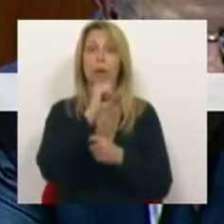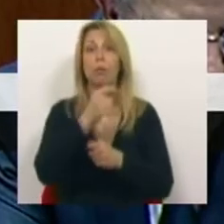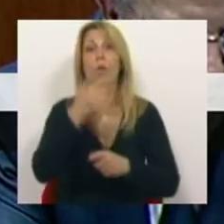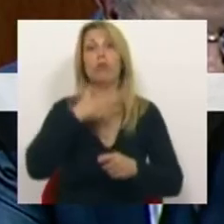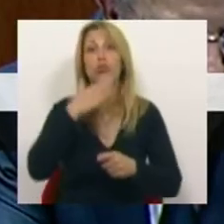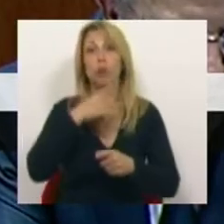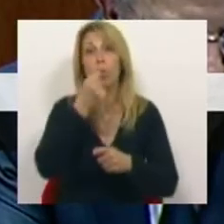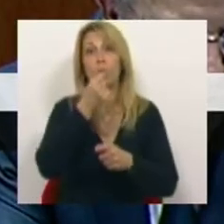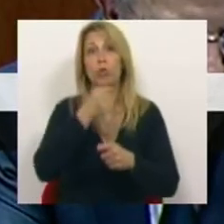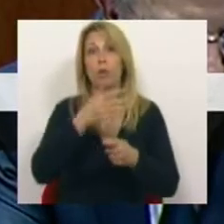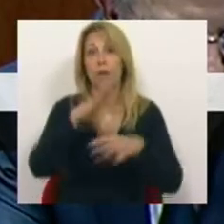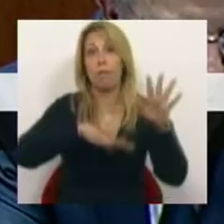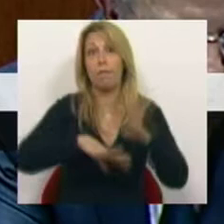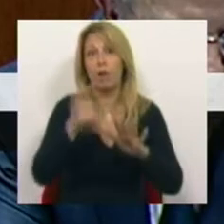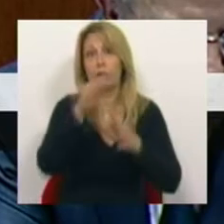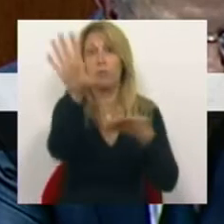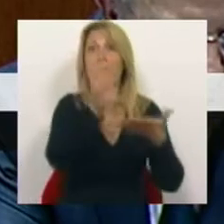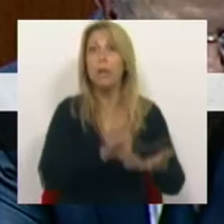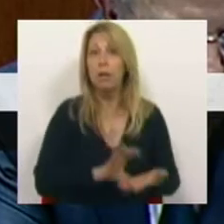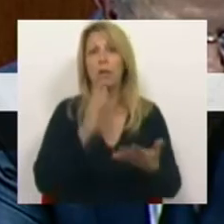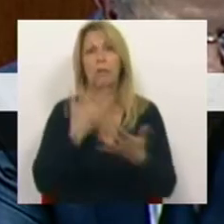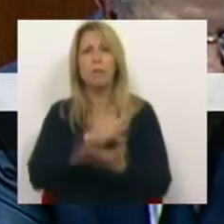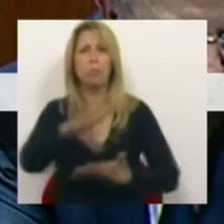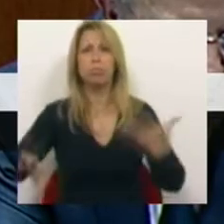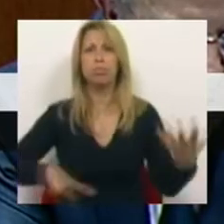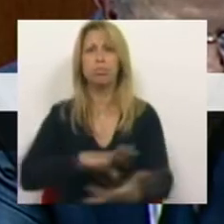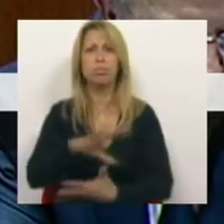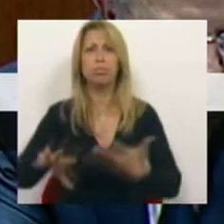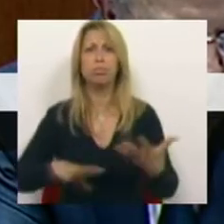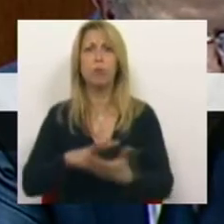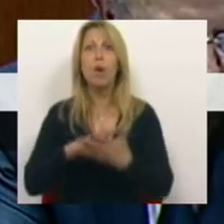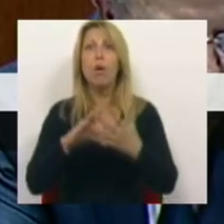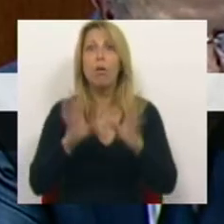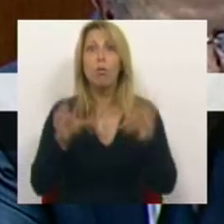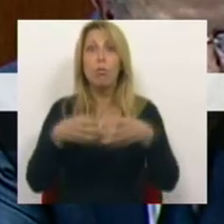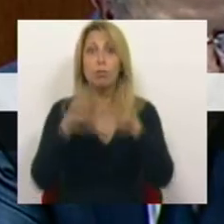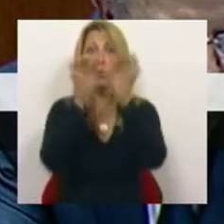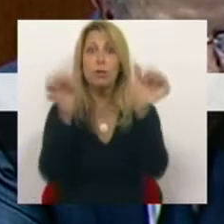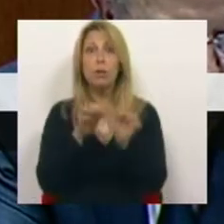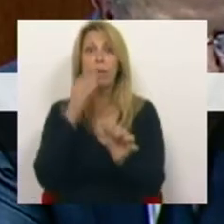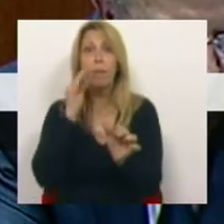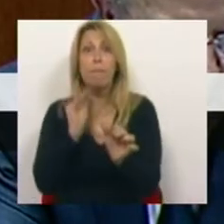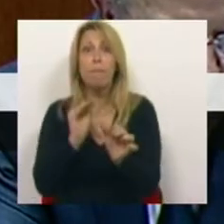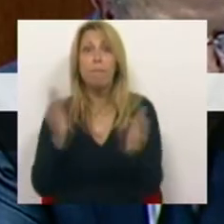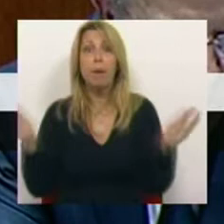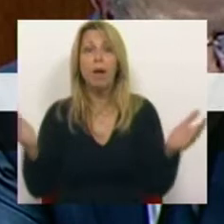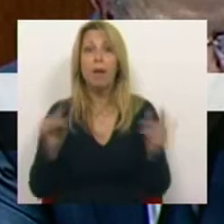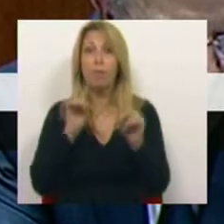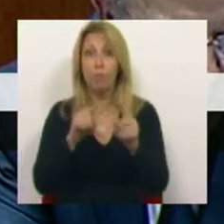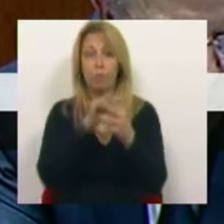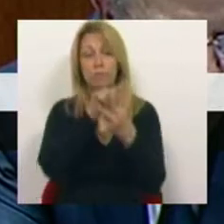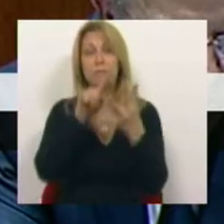ter um impacto, seja perturbador, da estabilidade do conjunto do sistema bancário. Portanto, foram três linhas vermelhas que